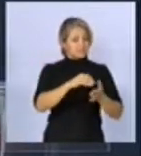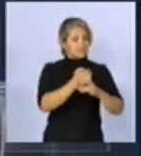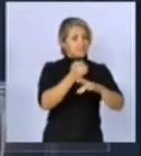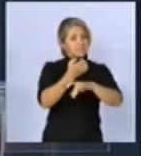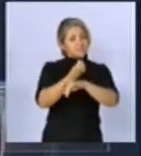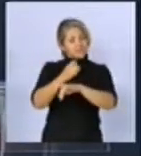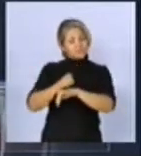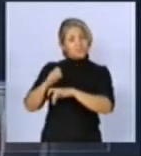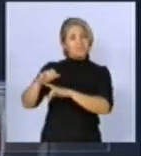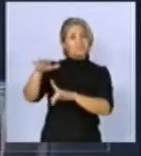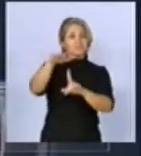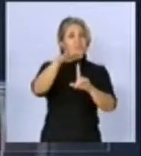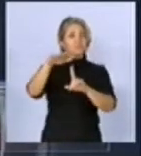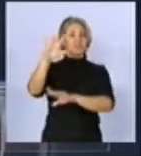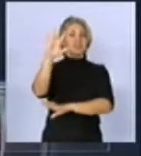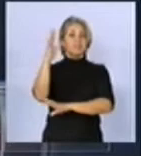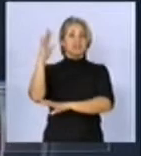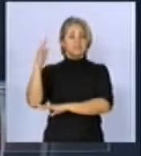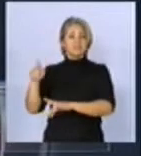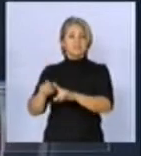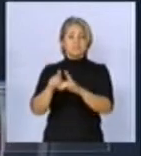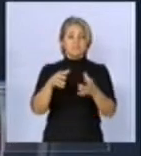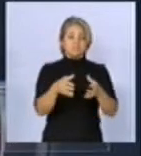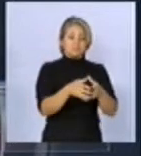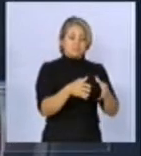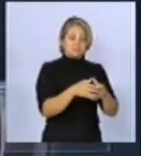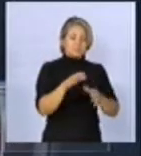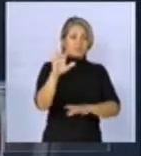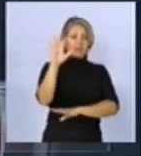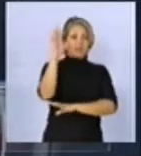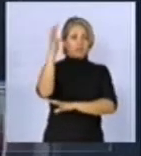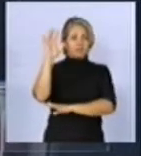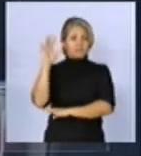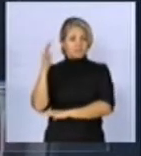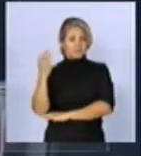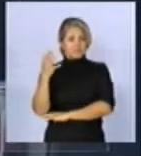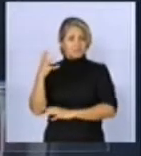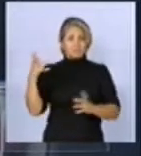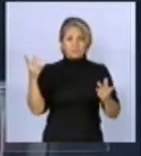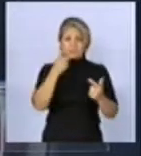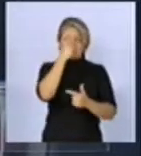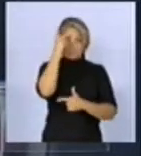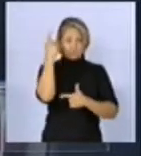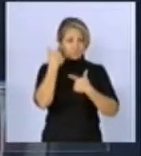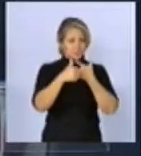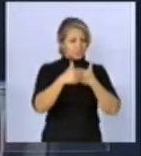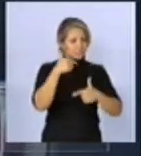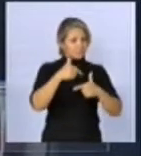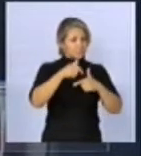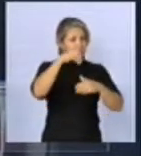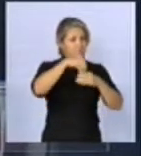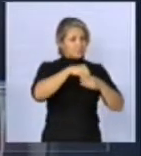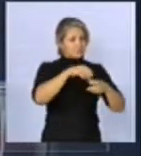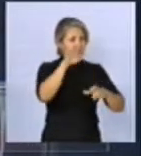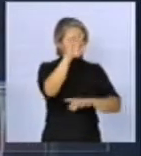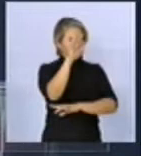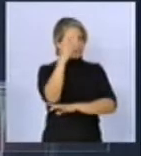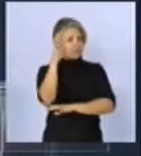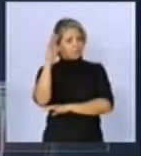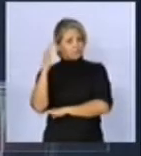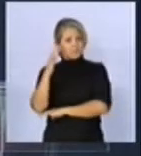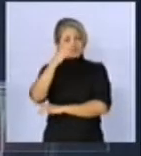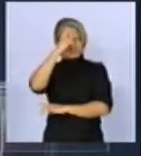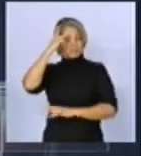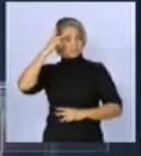ou os órgãos ambientais então esses operadores ambientais são os